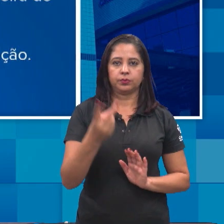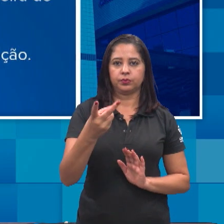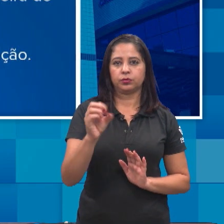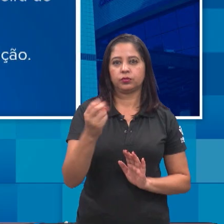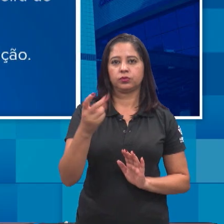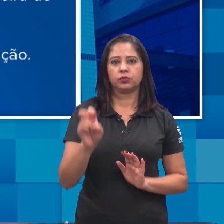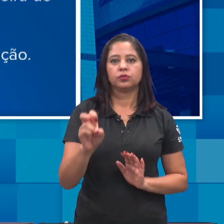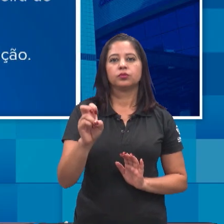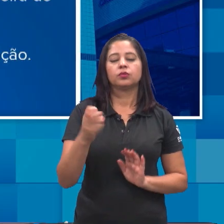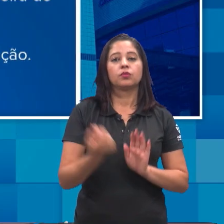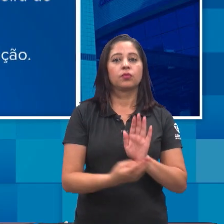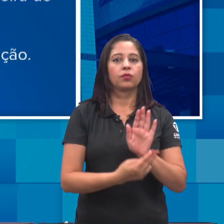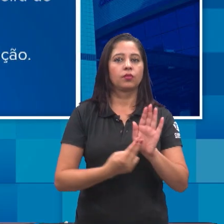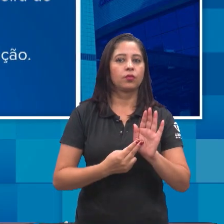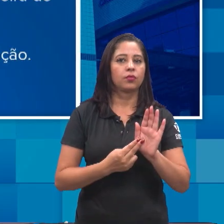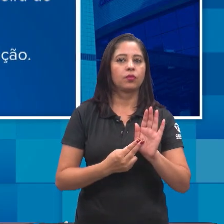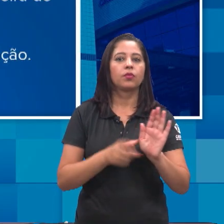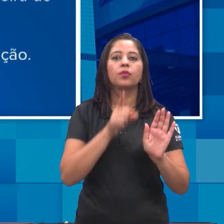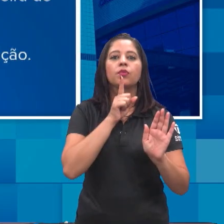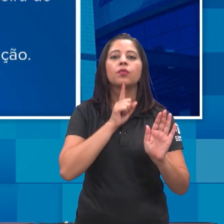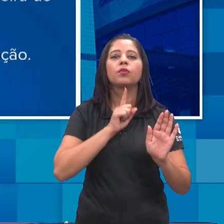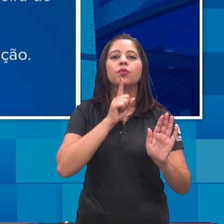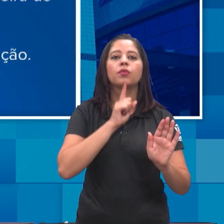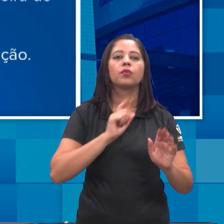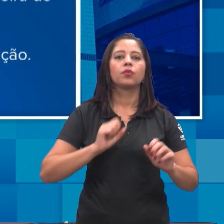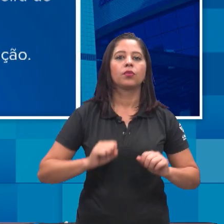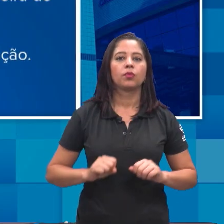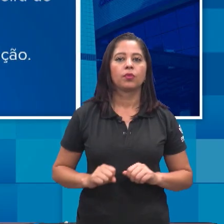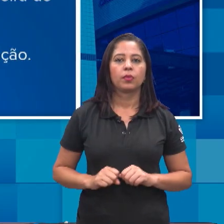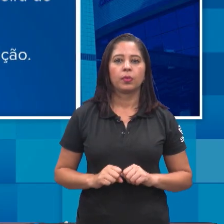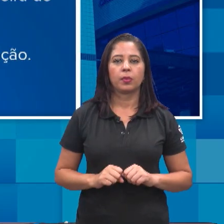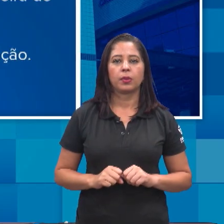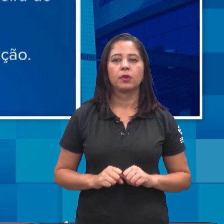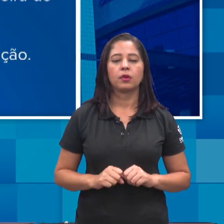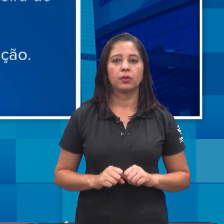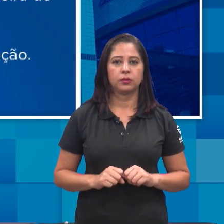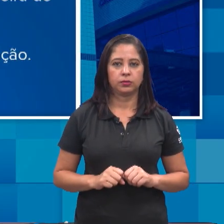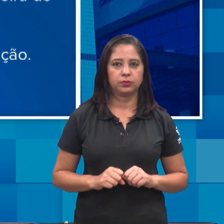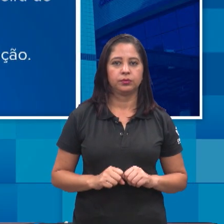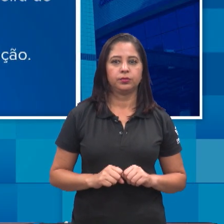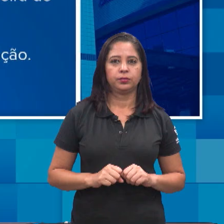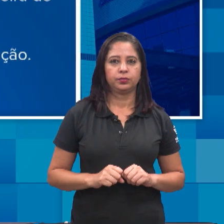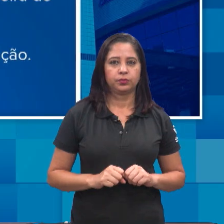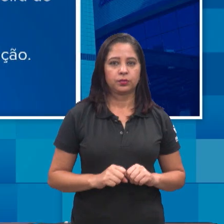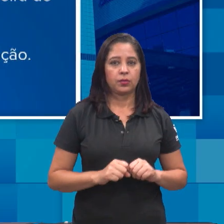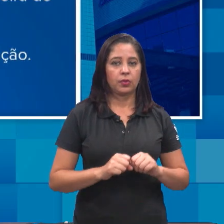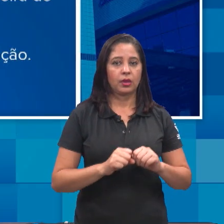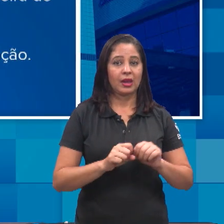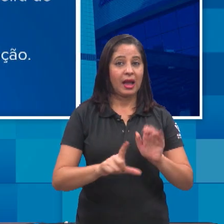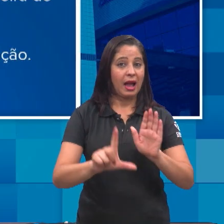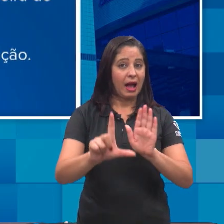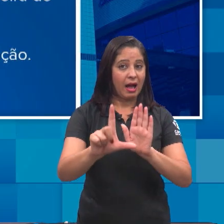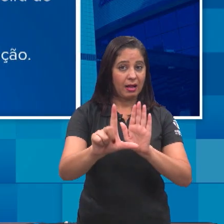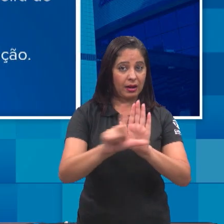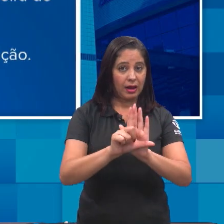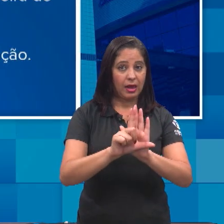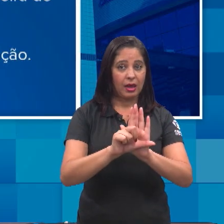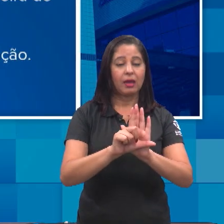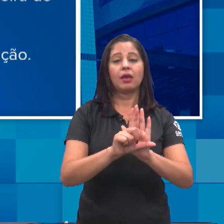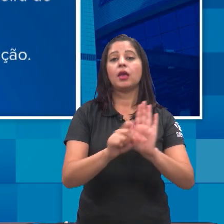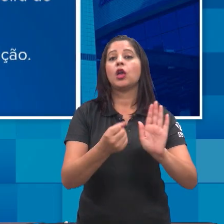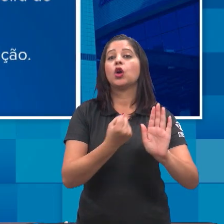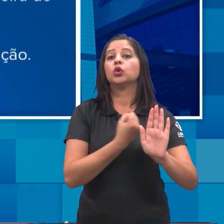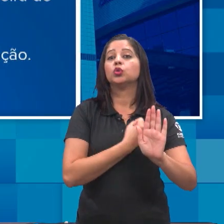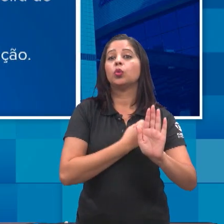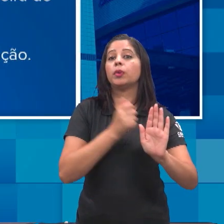140/2025, autoria vereador Sérgio Camargo, que acrescenta o parágrafo único ao artigo 6º